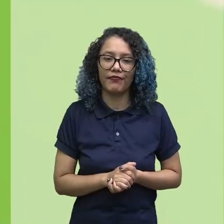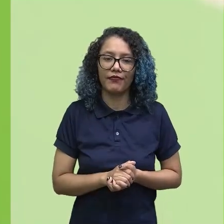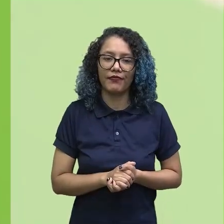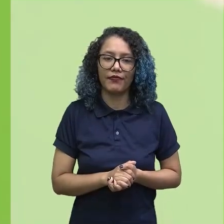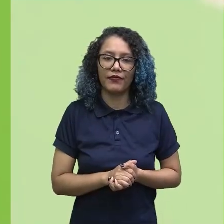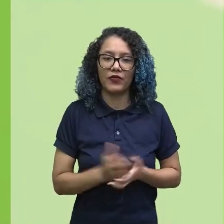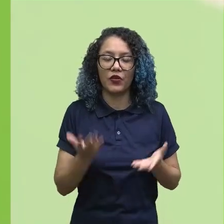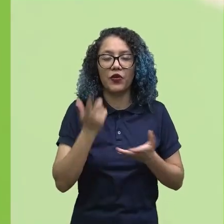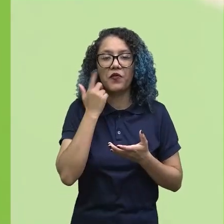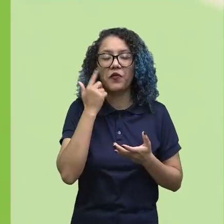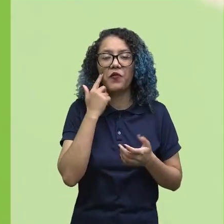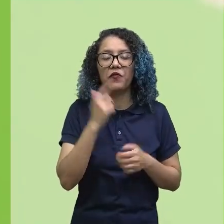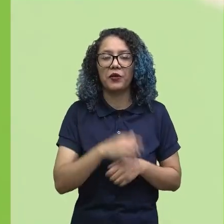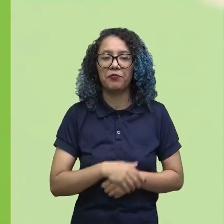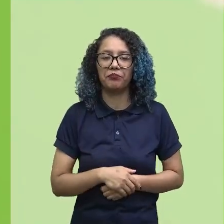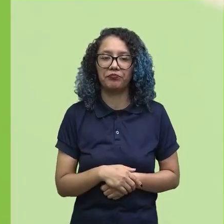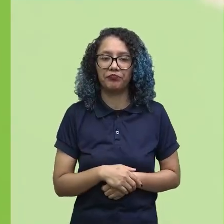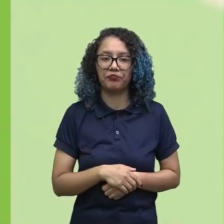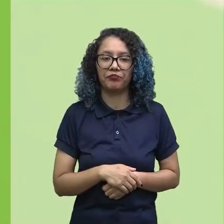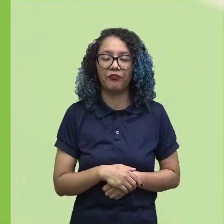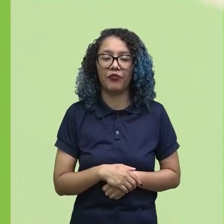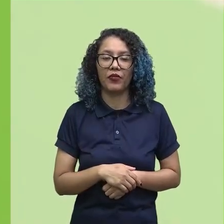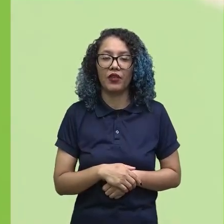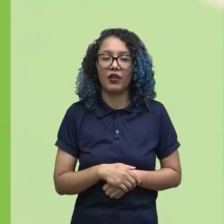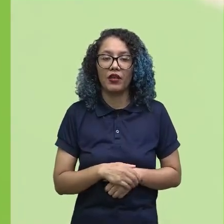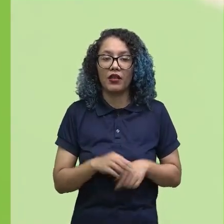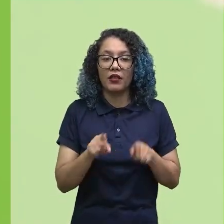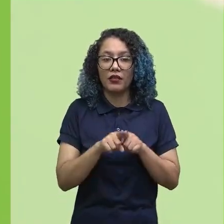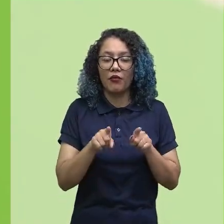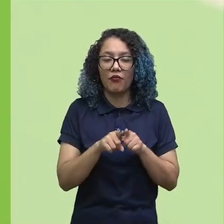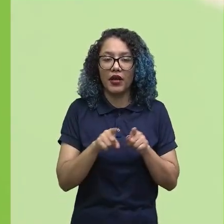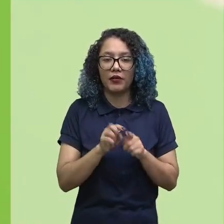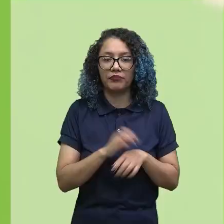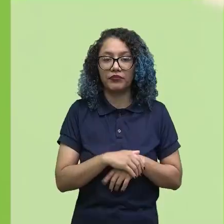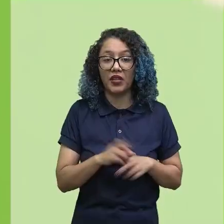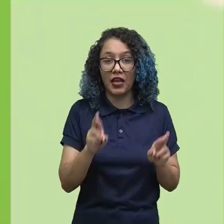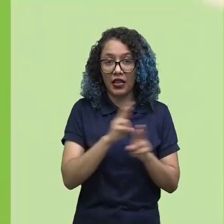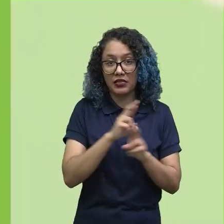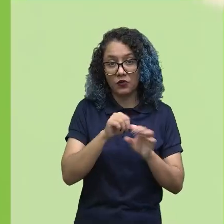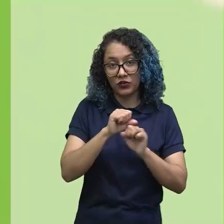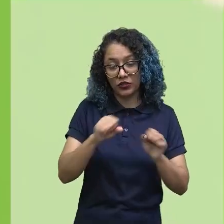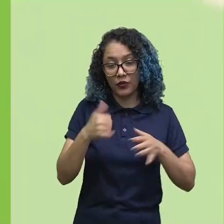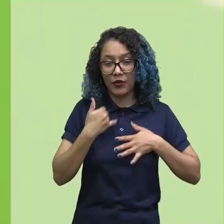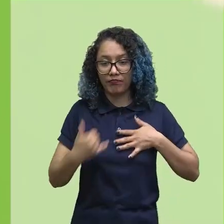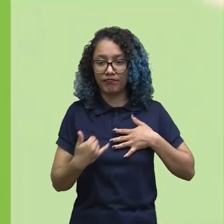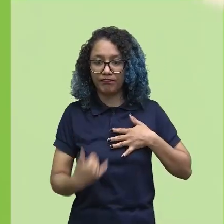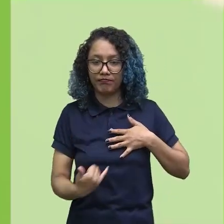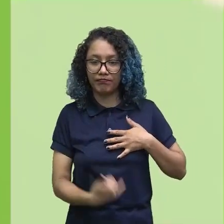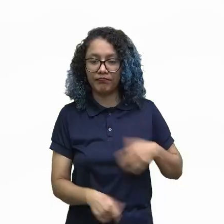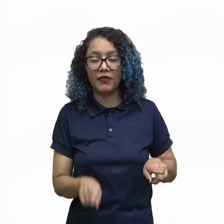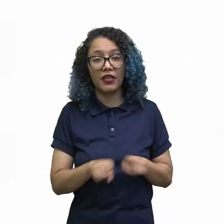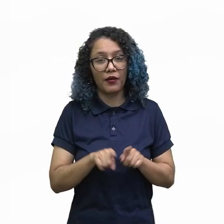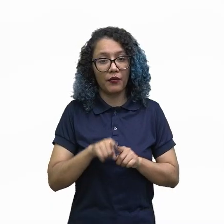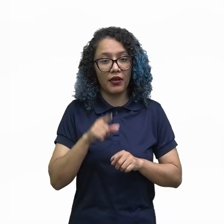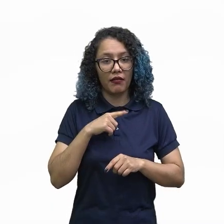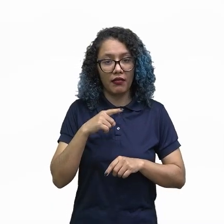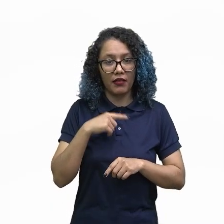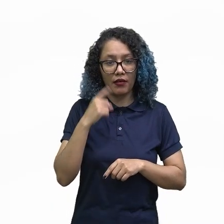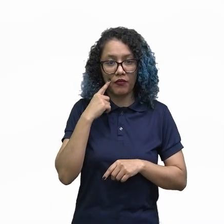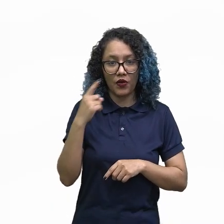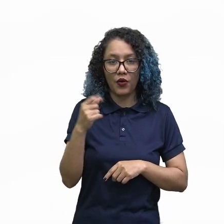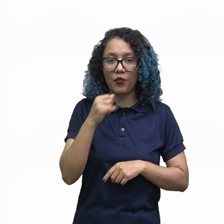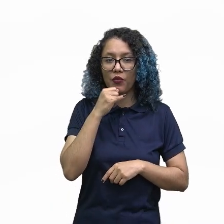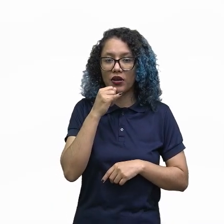vai observar que além do sistema imunológico, a gente tem essa relação com o sistema linfático, como a gente observou ali no caso